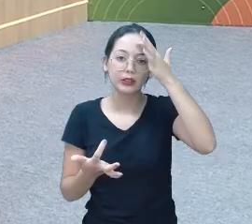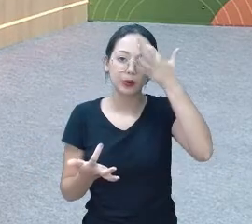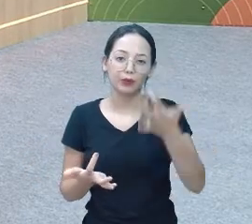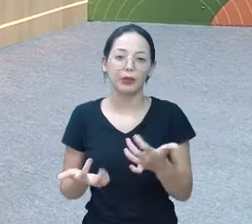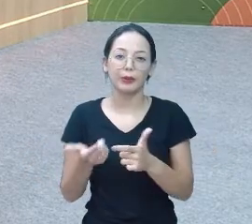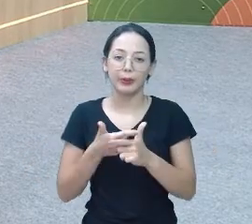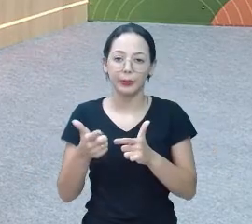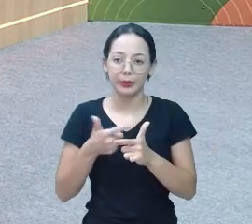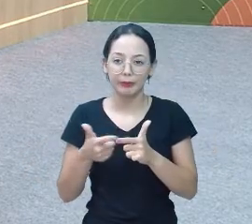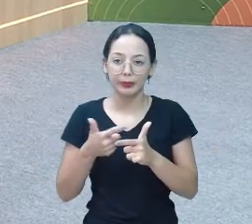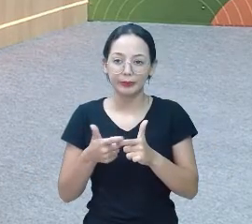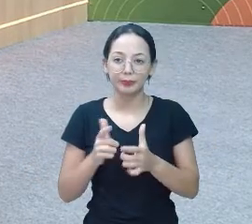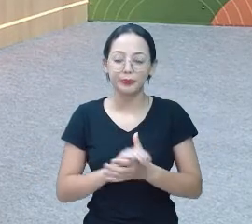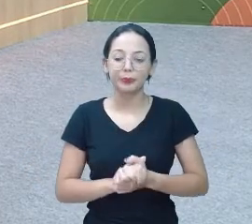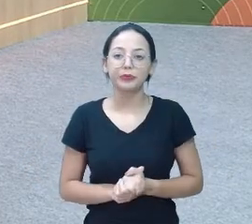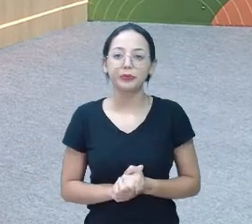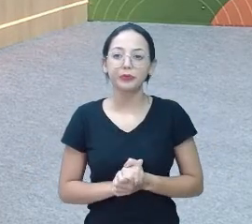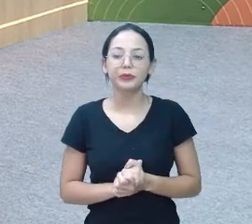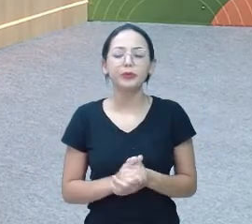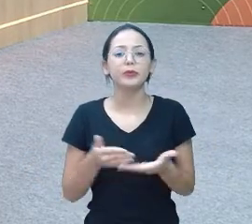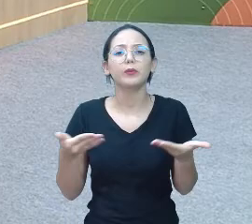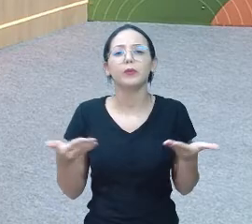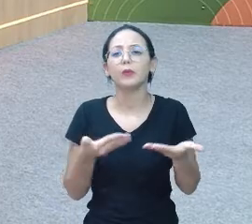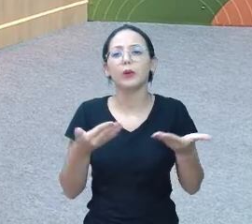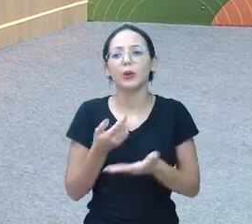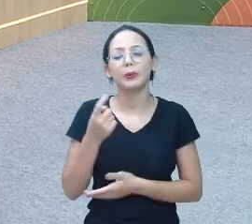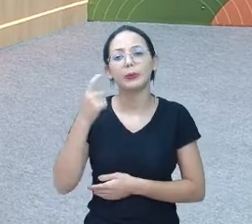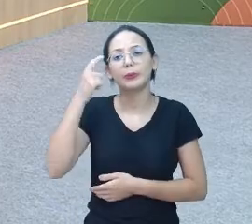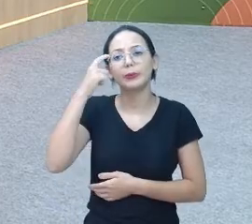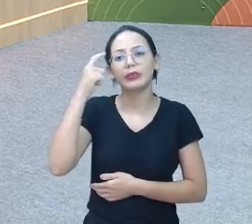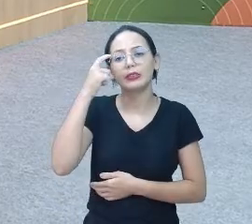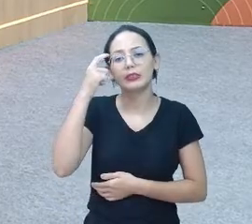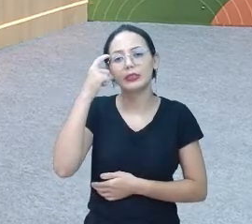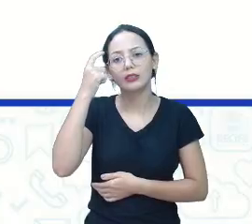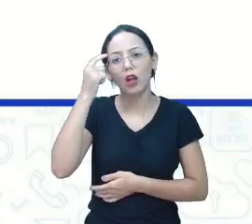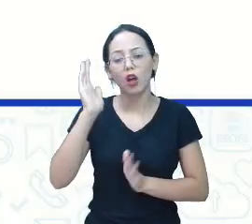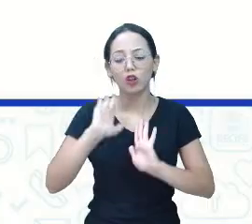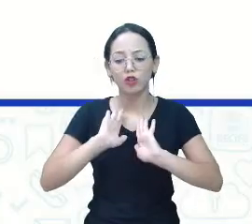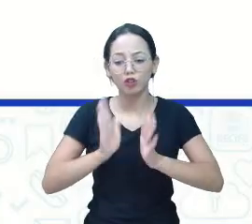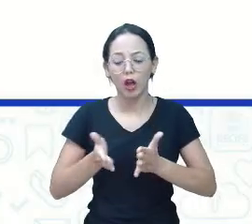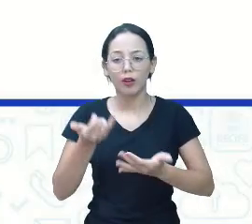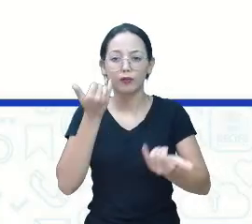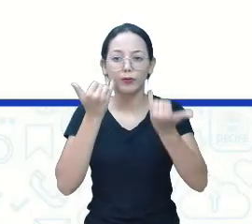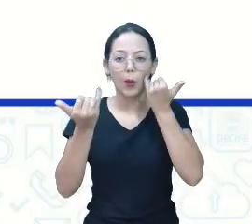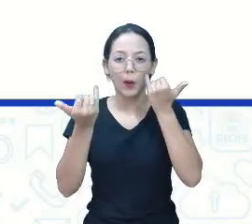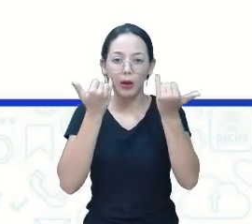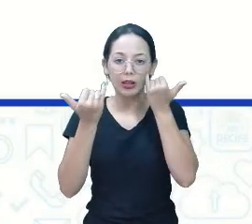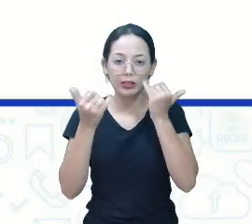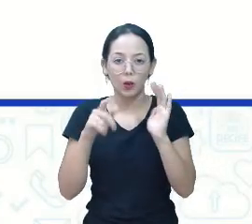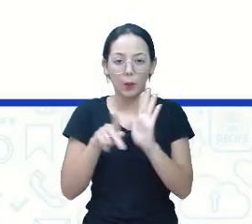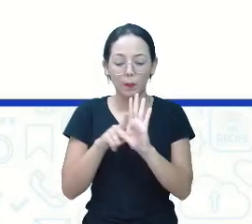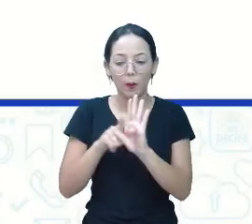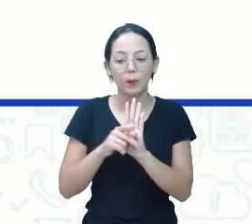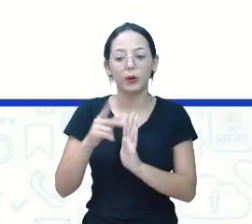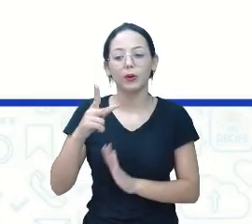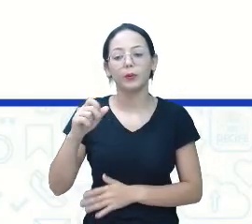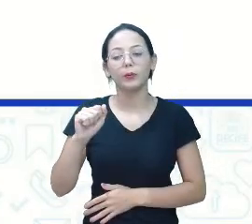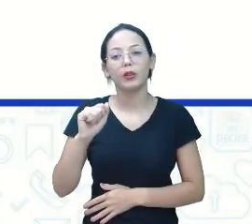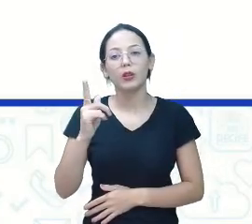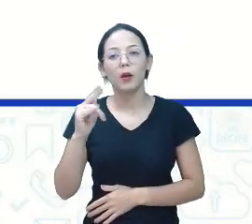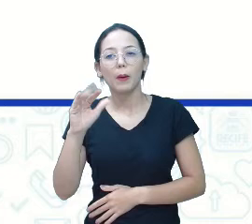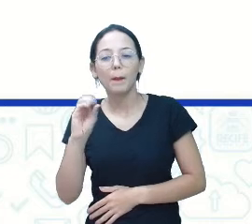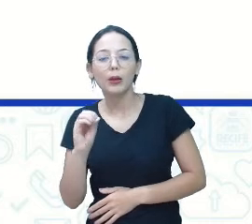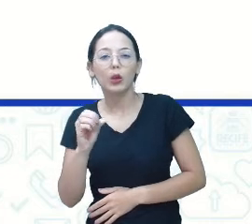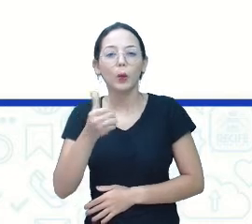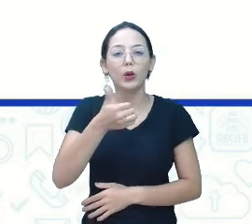determinados problemas. Então vamos pensar um pouco aqui, estamos com informações lá daquele papiro de 1900 a